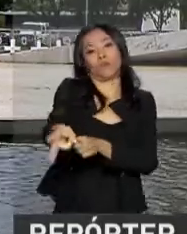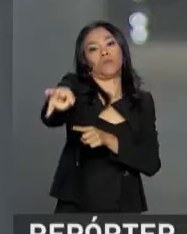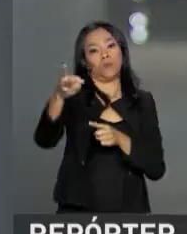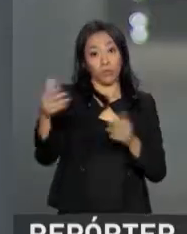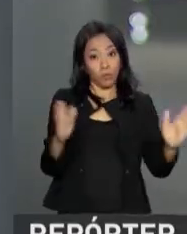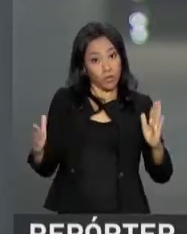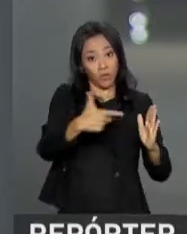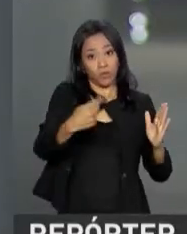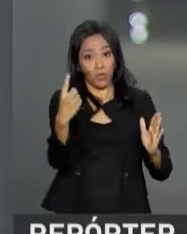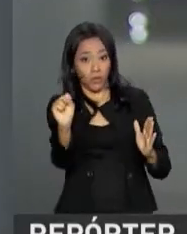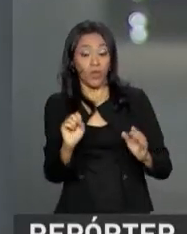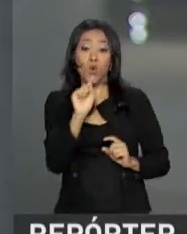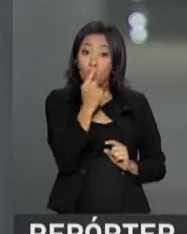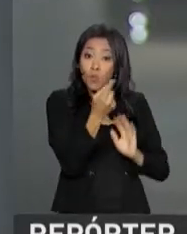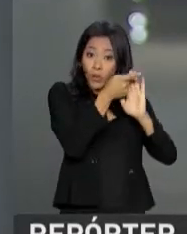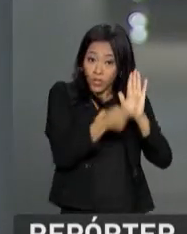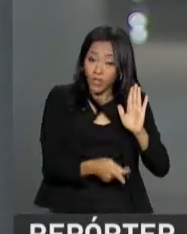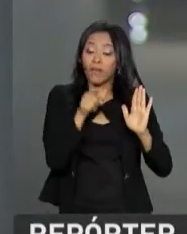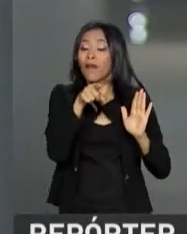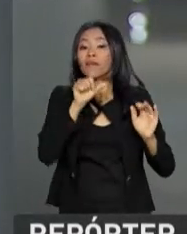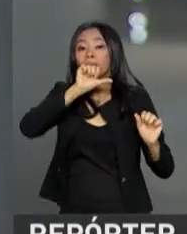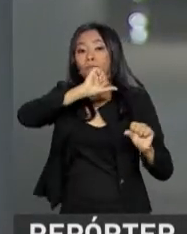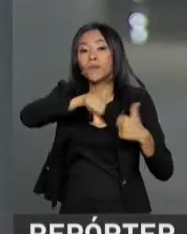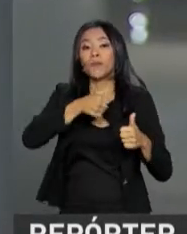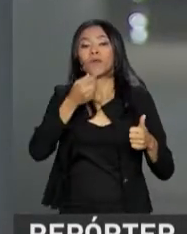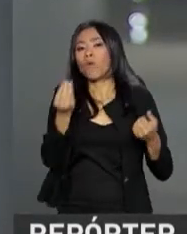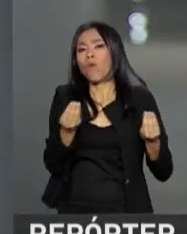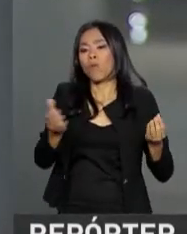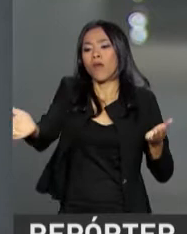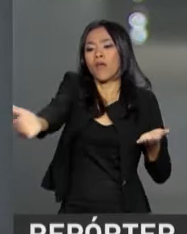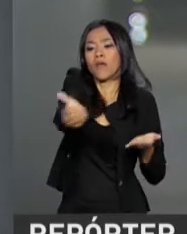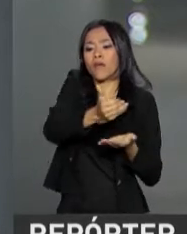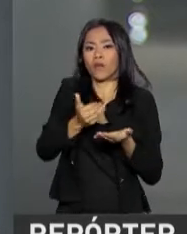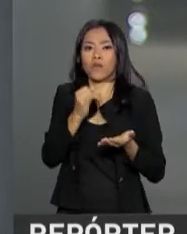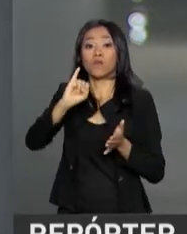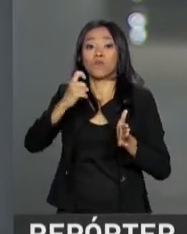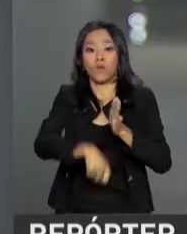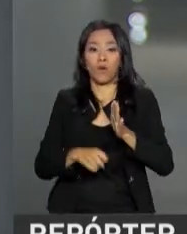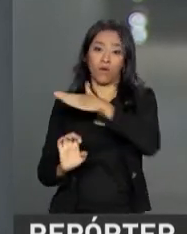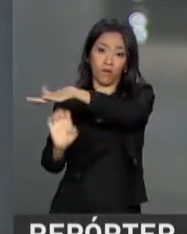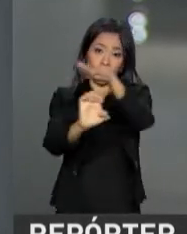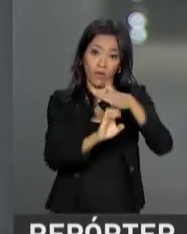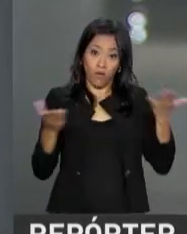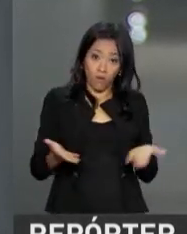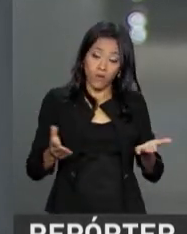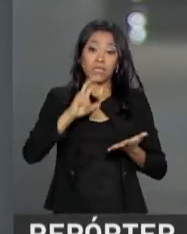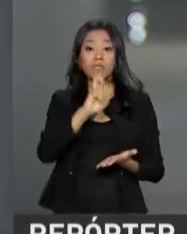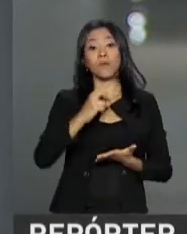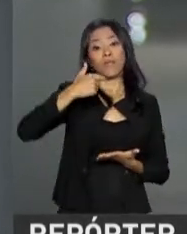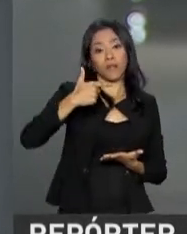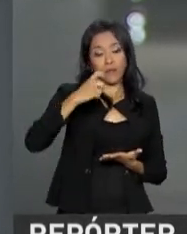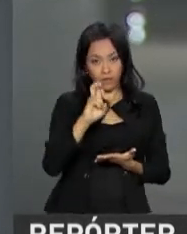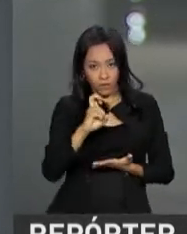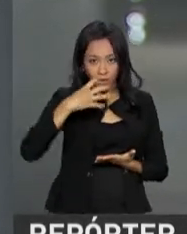2018. Um desses projetos é aquele que muda a forma de recolher impostos das empresas. Atualmente, existem 54 setores no